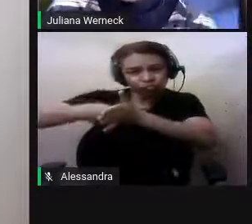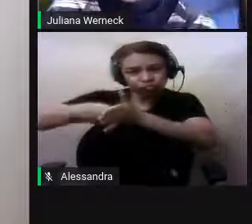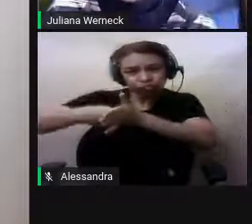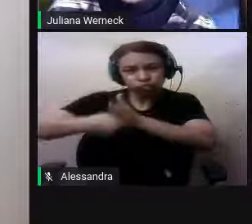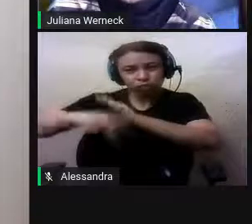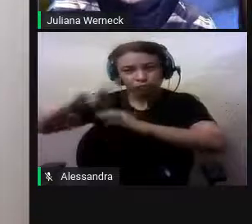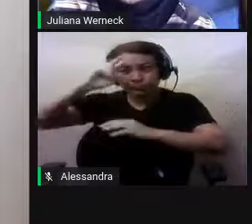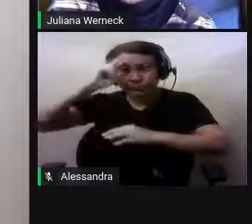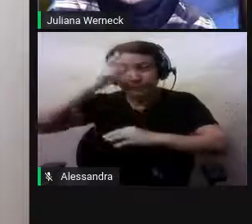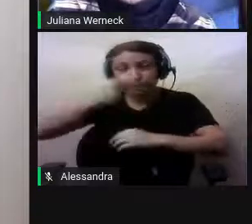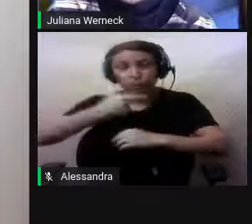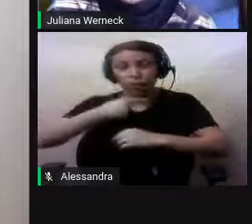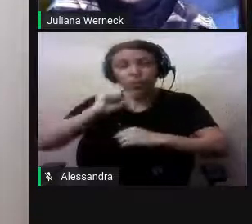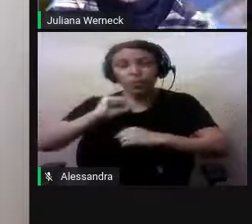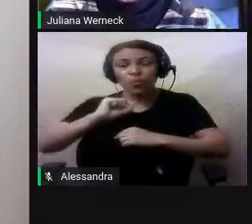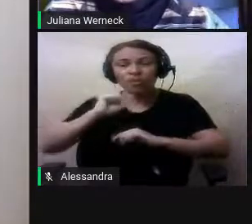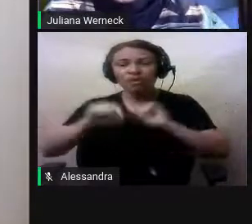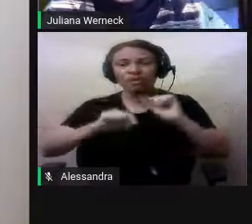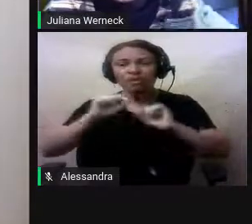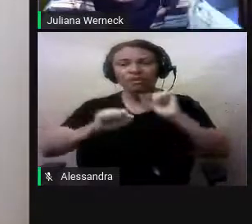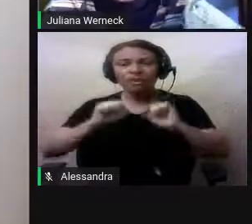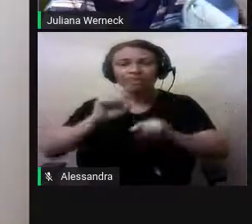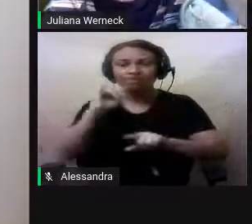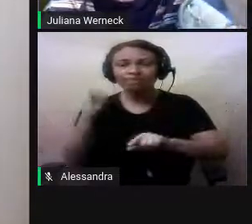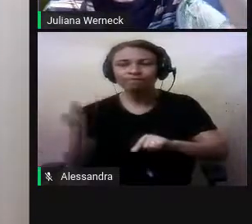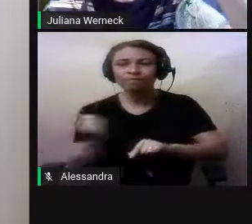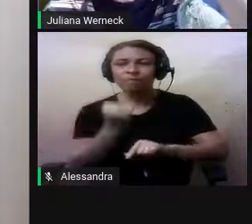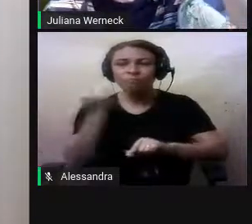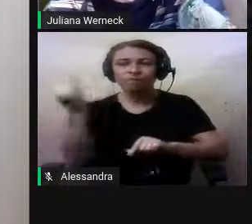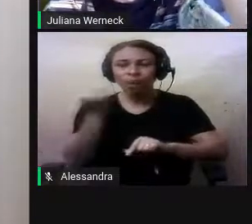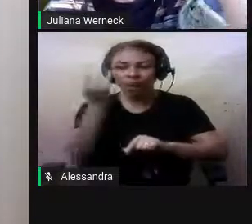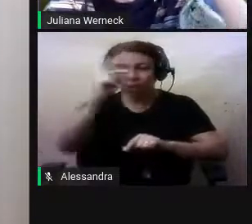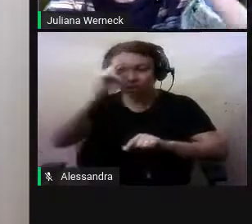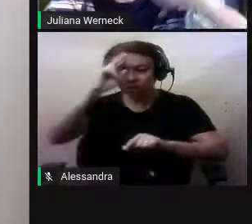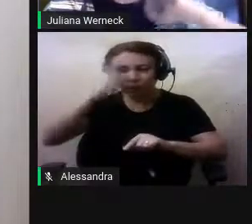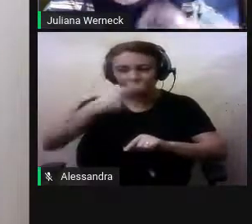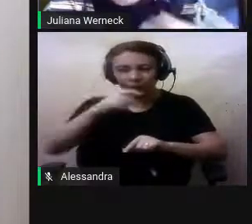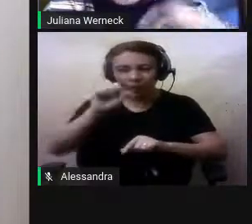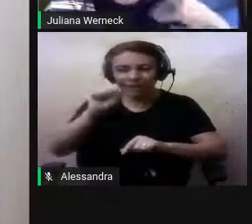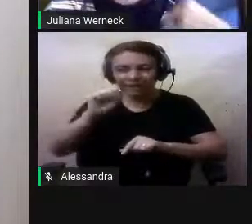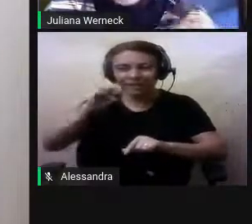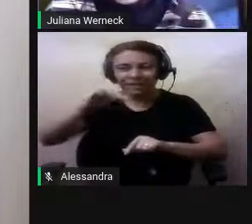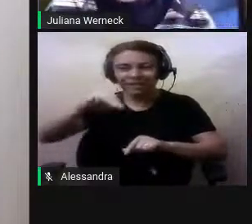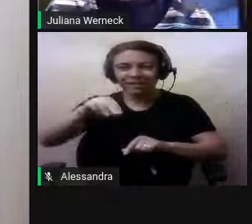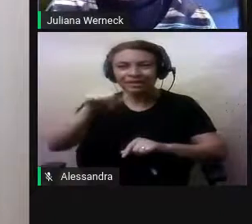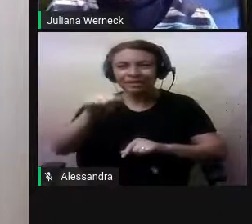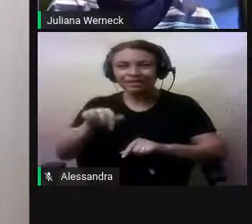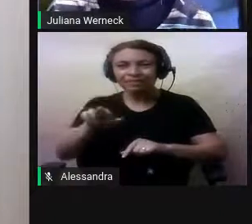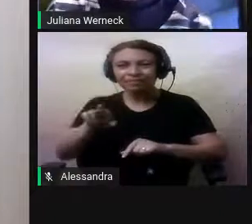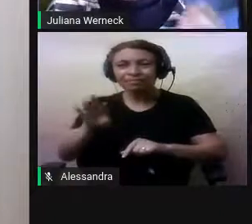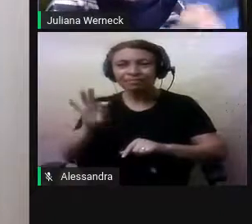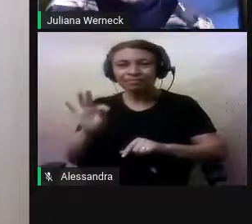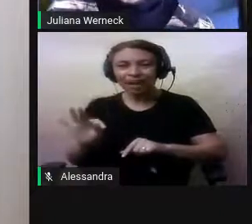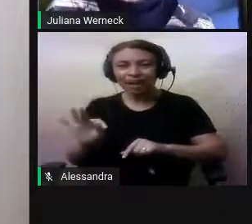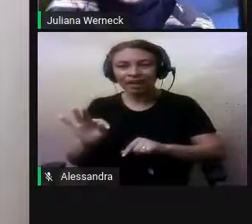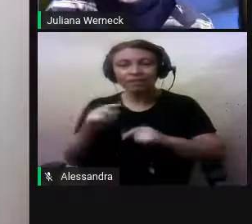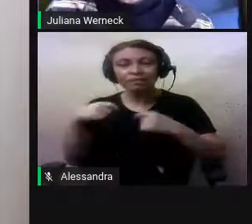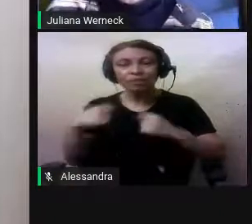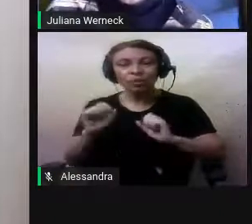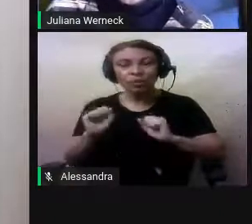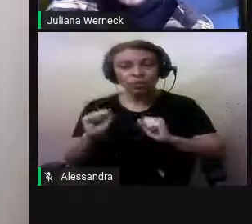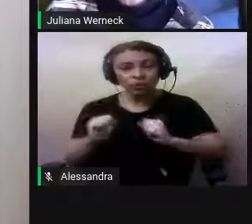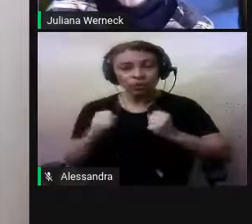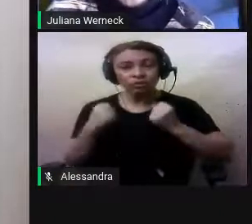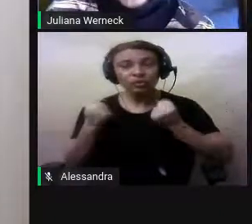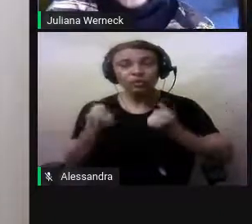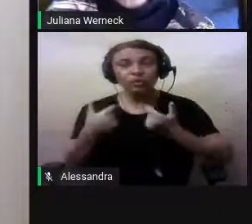o que é importante para ela, né? Então, toda aquela coisa do smart, né, exige esse esforço, né, de saber o que eu